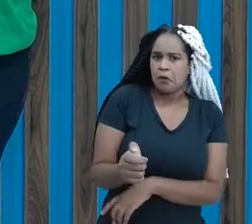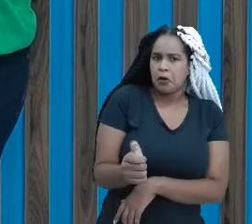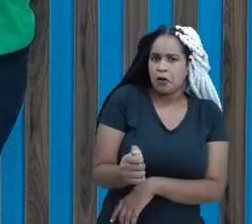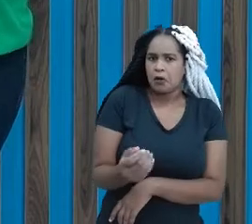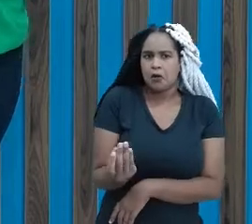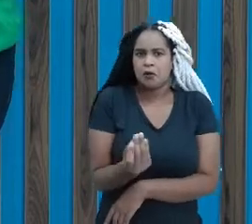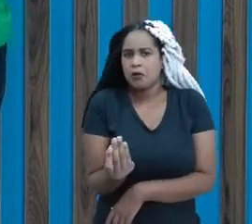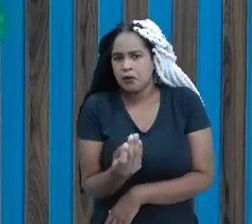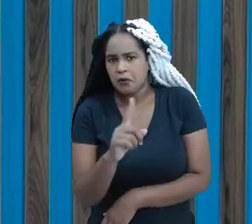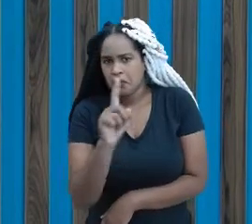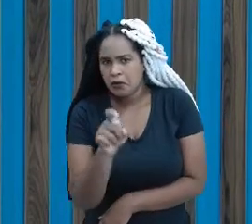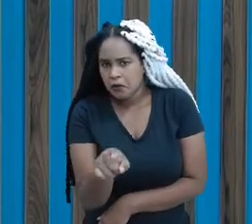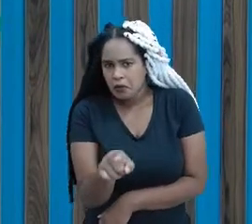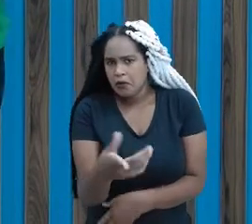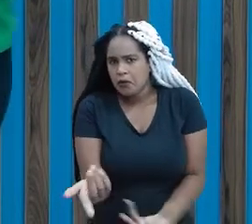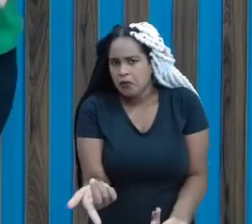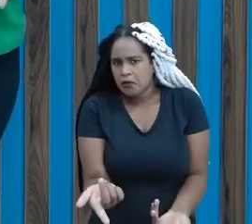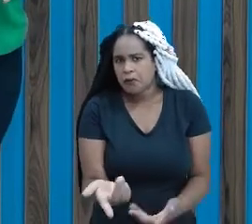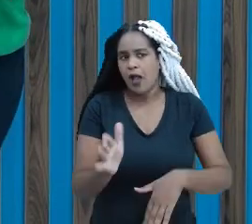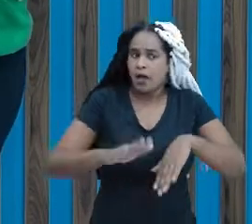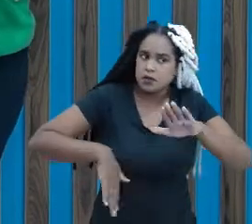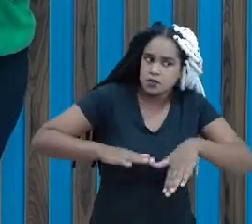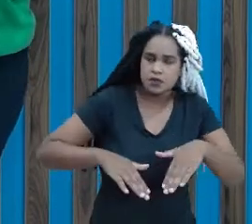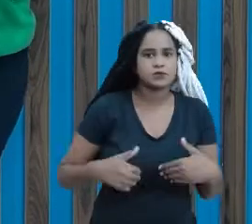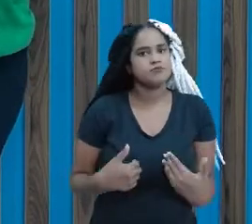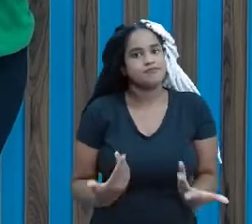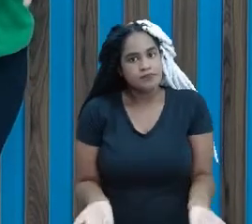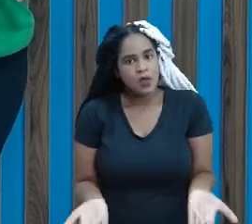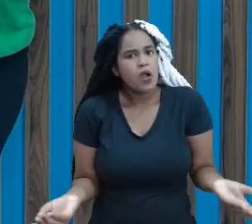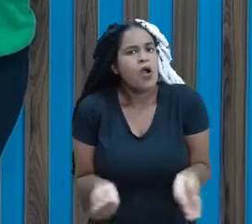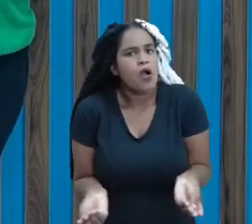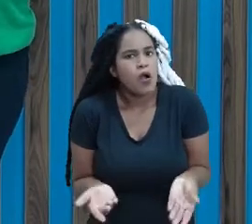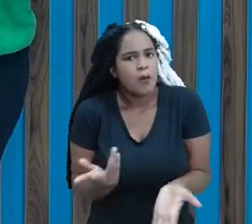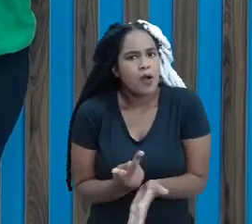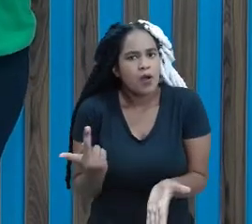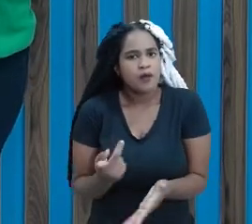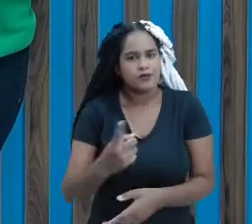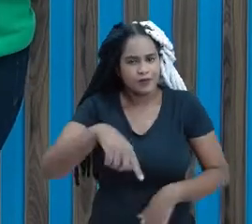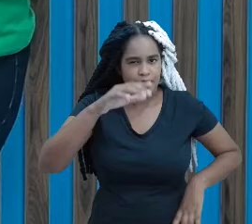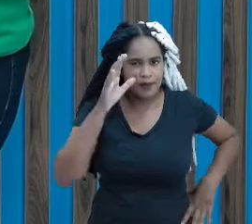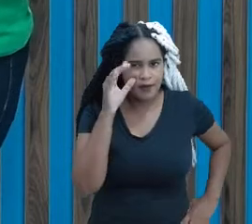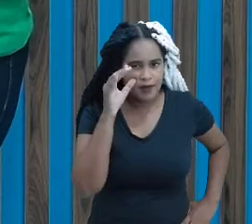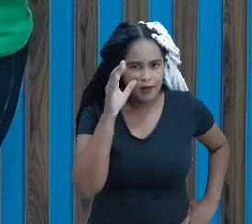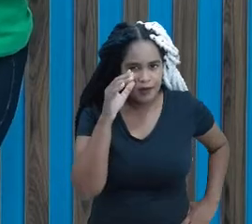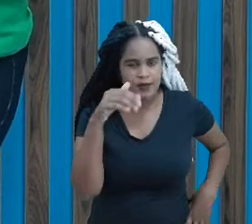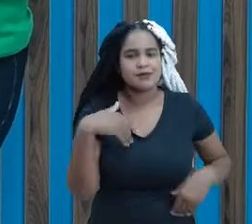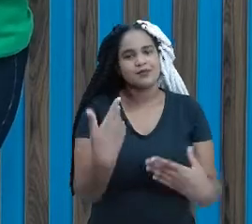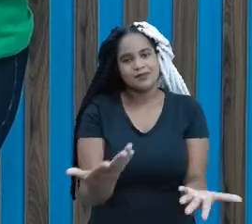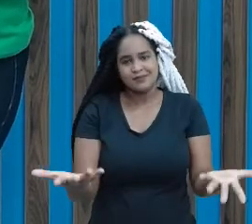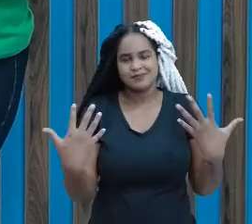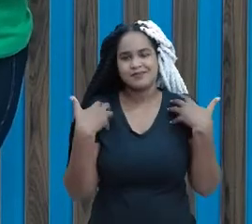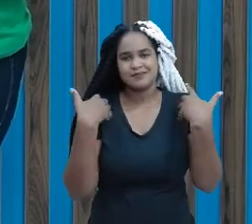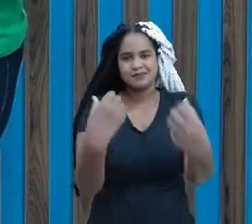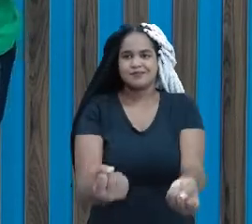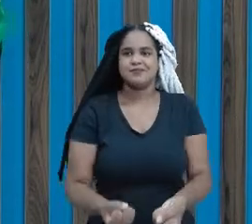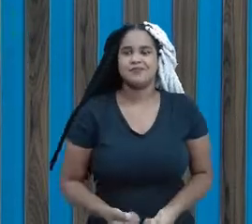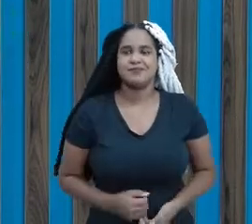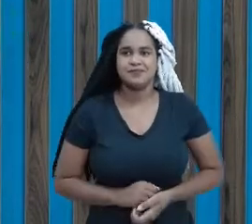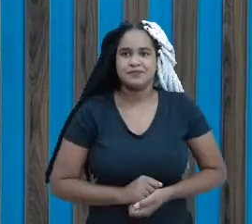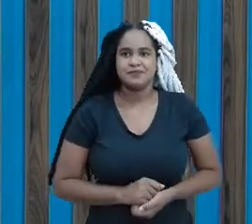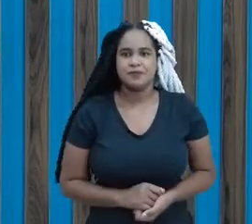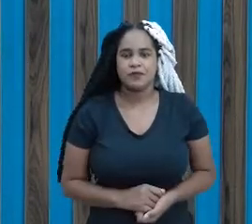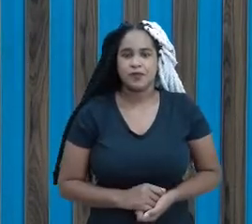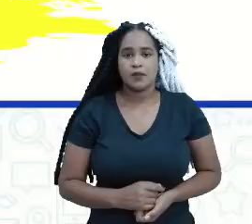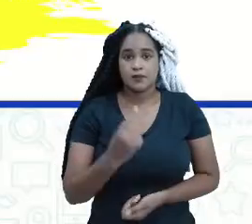que a frequência é muito baixa? Como é que é isso? Tá curioso para saber? Vamos ver aqui então, ó.